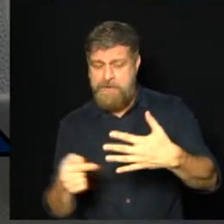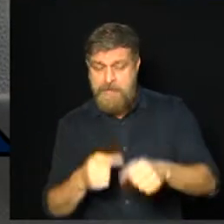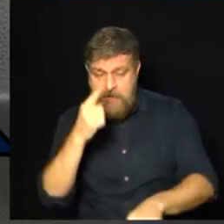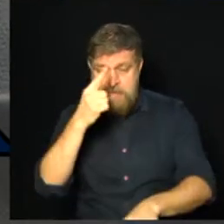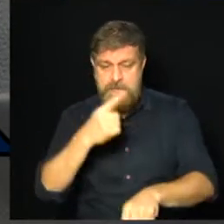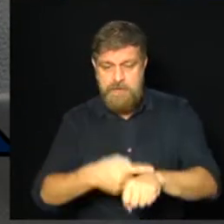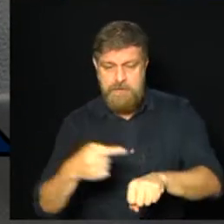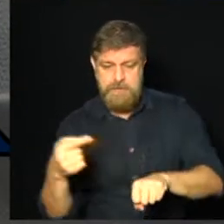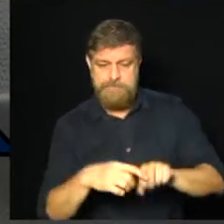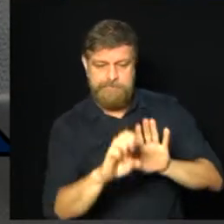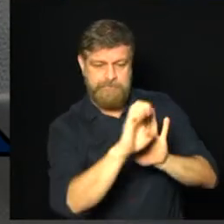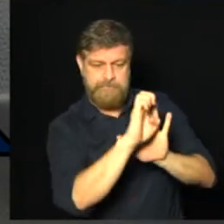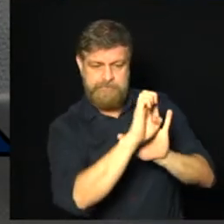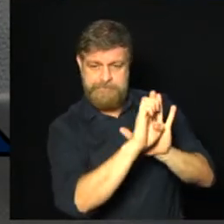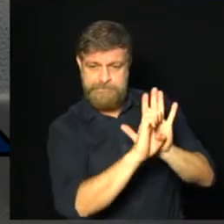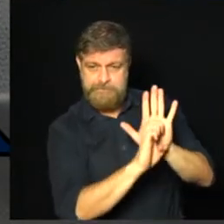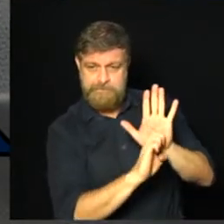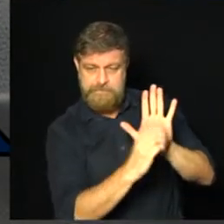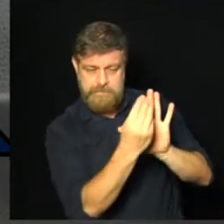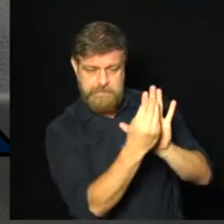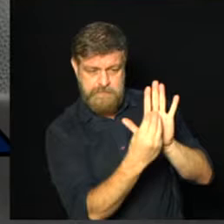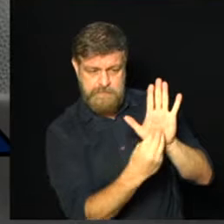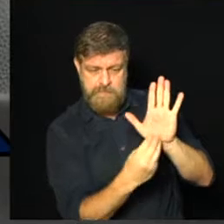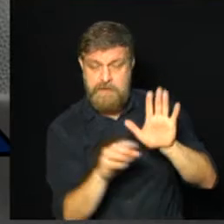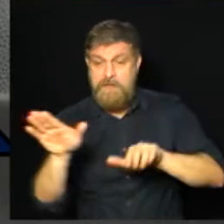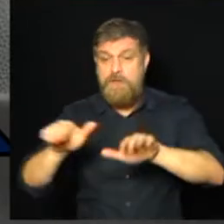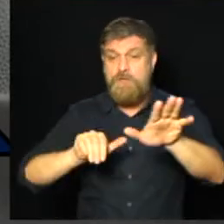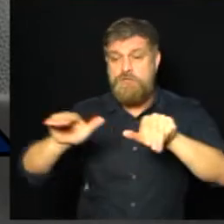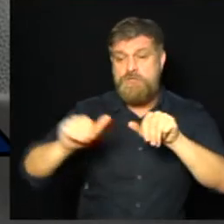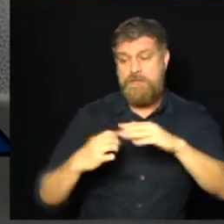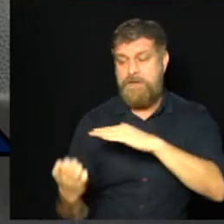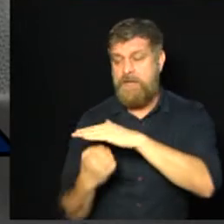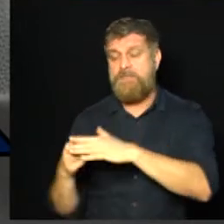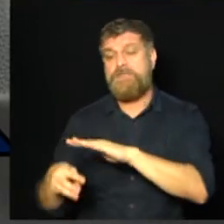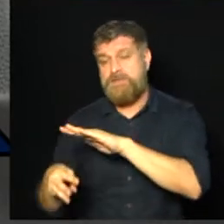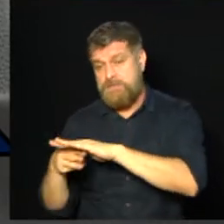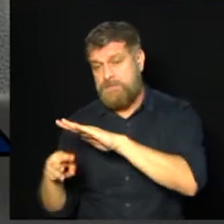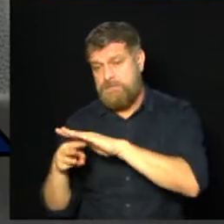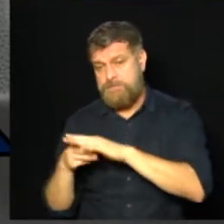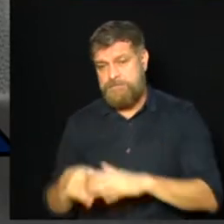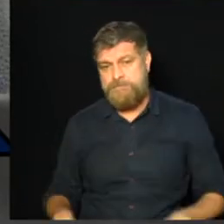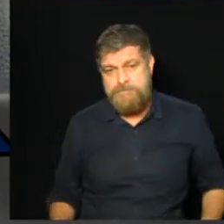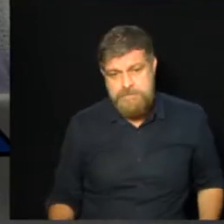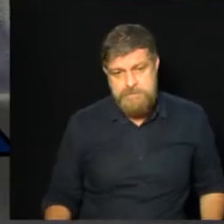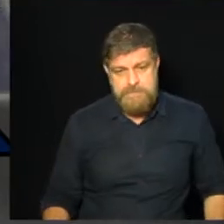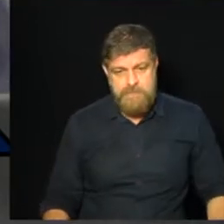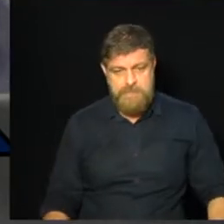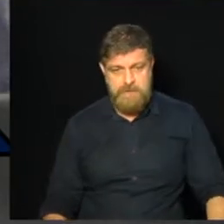elaboração do chamamento público, né? Os apontamentos